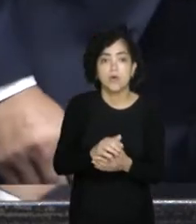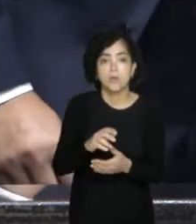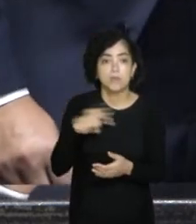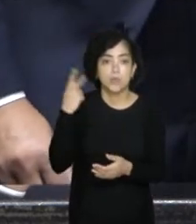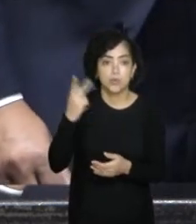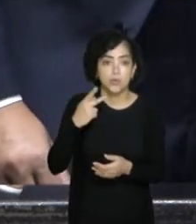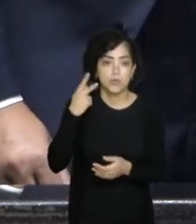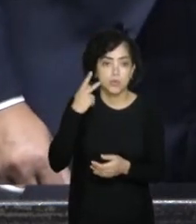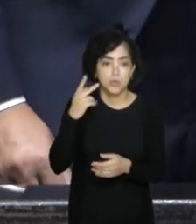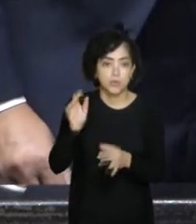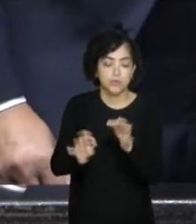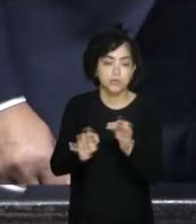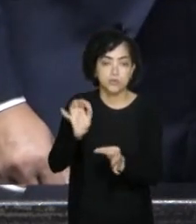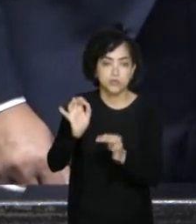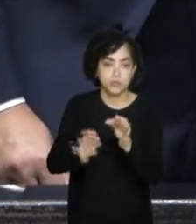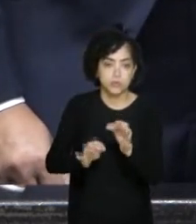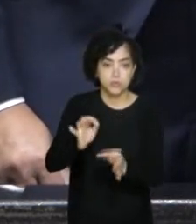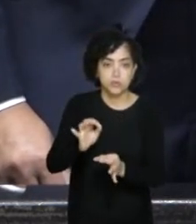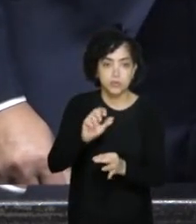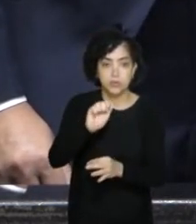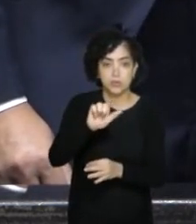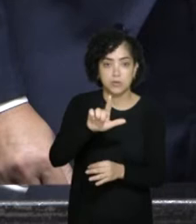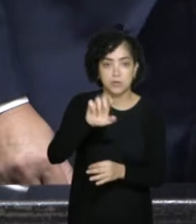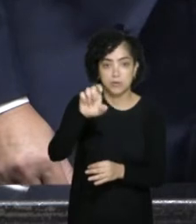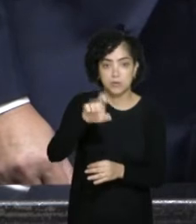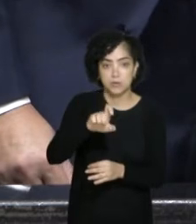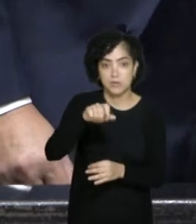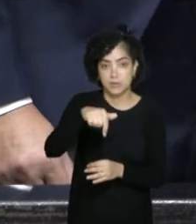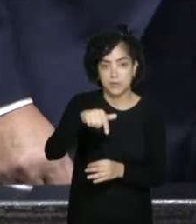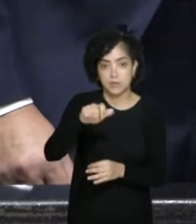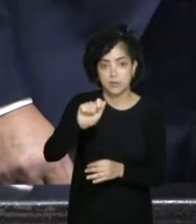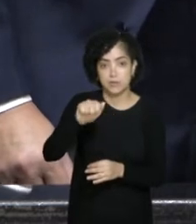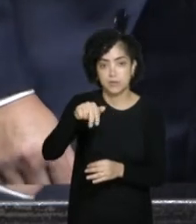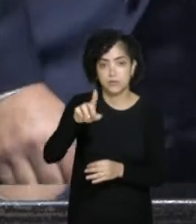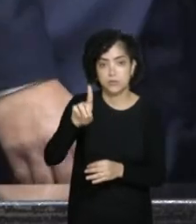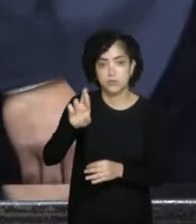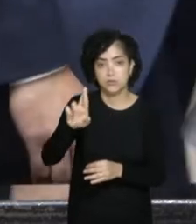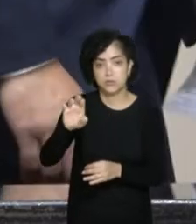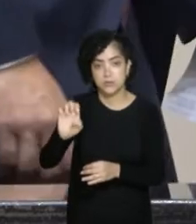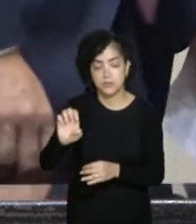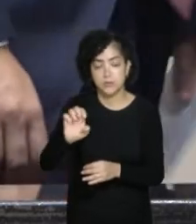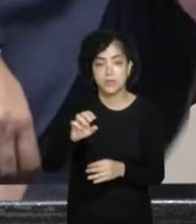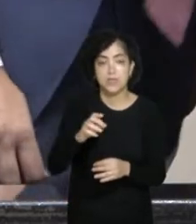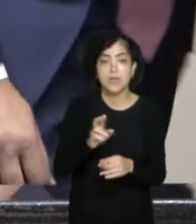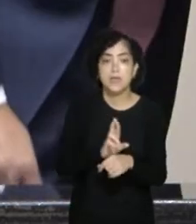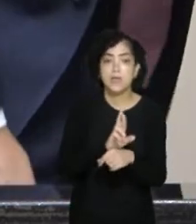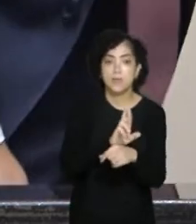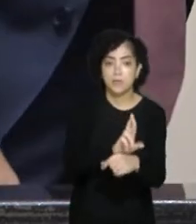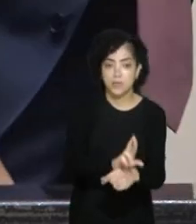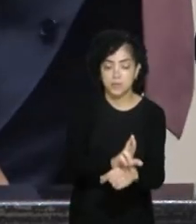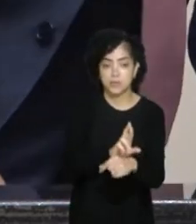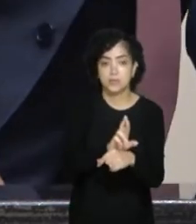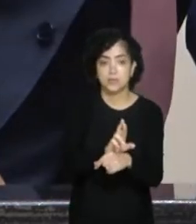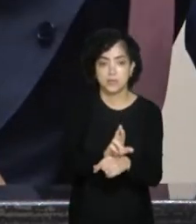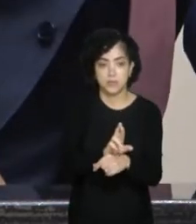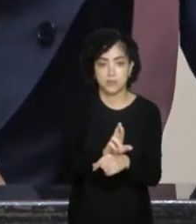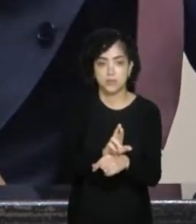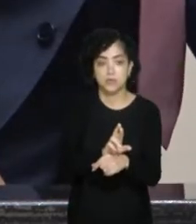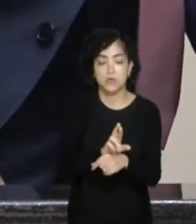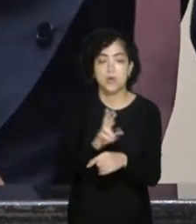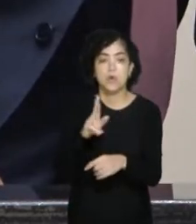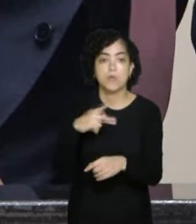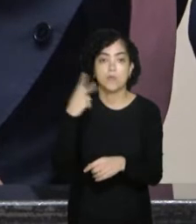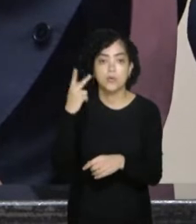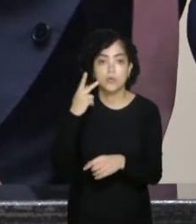subprocurador-geral de Justiça Alexandre Stefani. Nesse ato, representando o excelentíssimo senhor Procurador-Geral